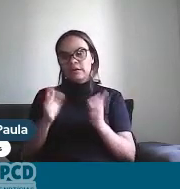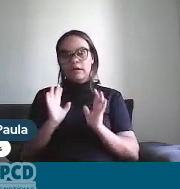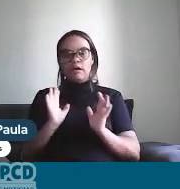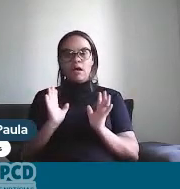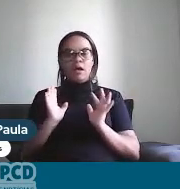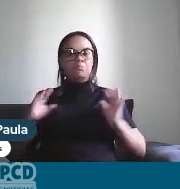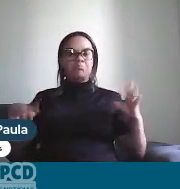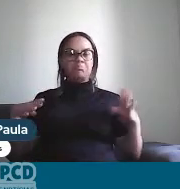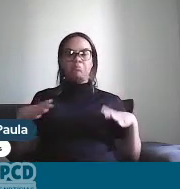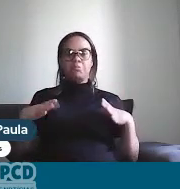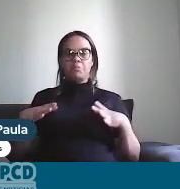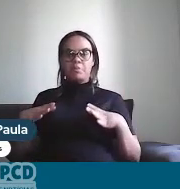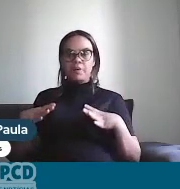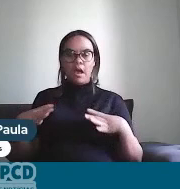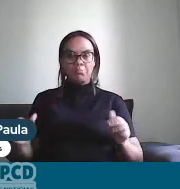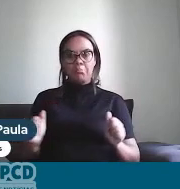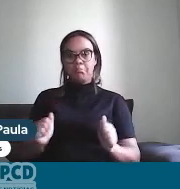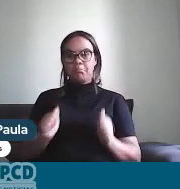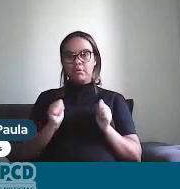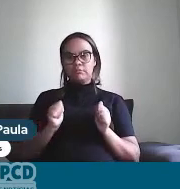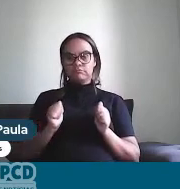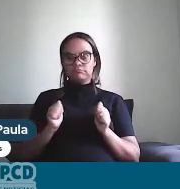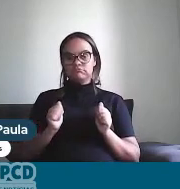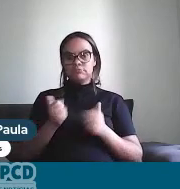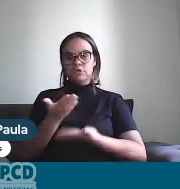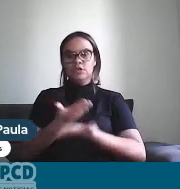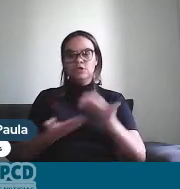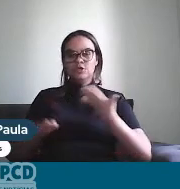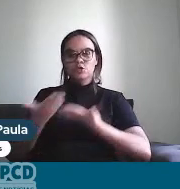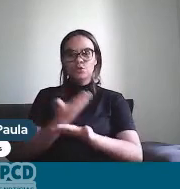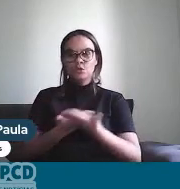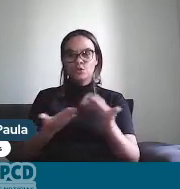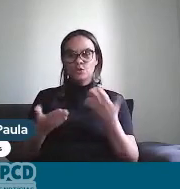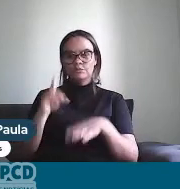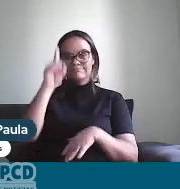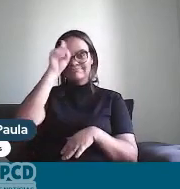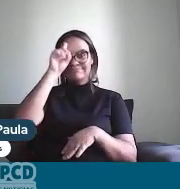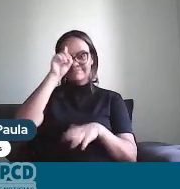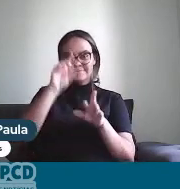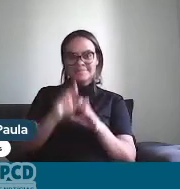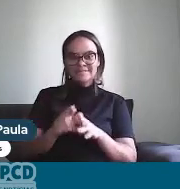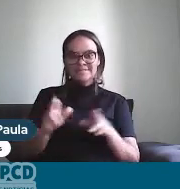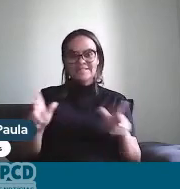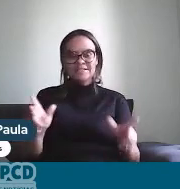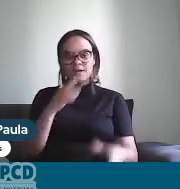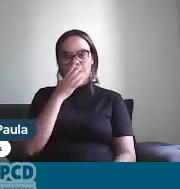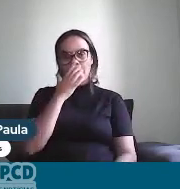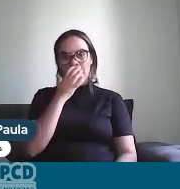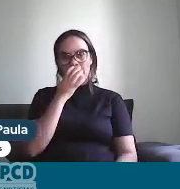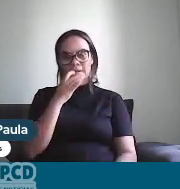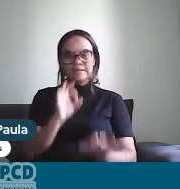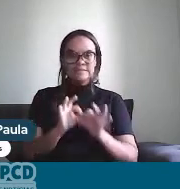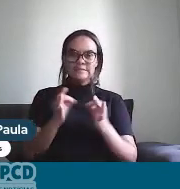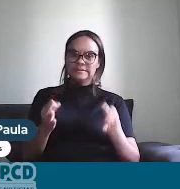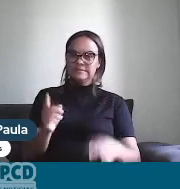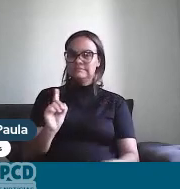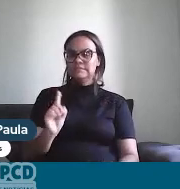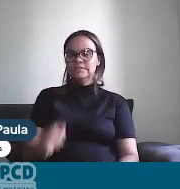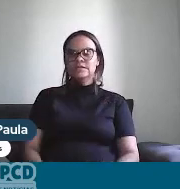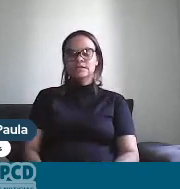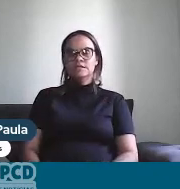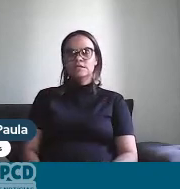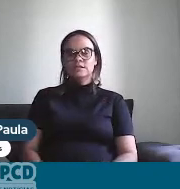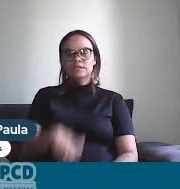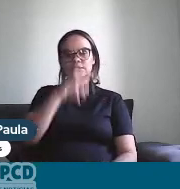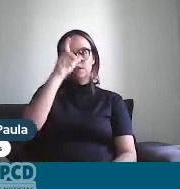né? Porque lidar com o diferente diariamente, né, não é tão simples quanto parece. Então as pessoas